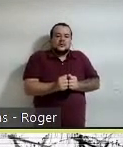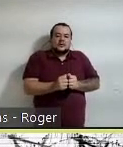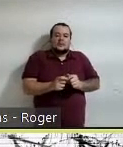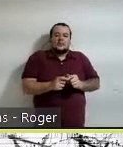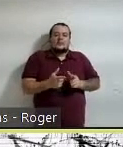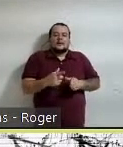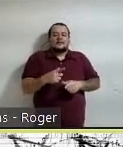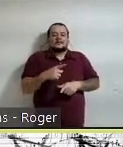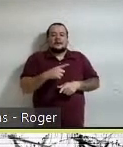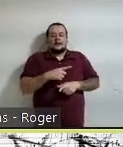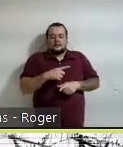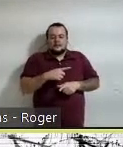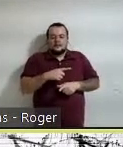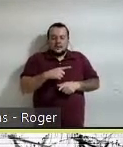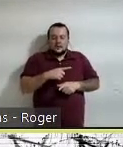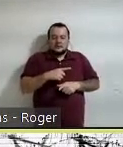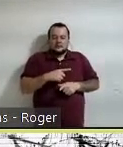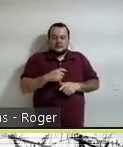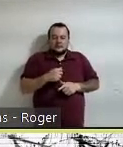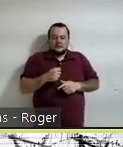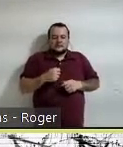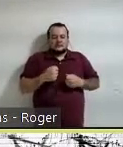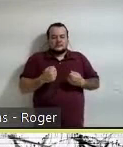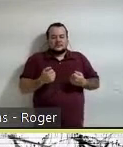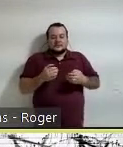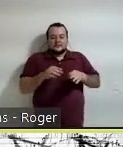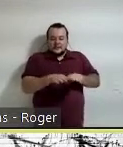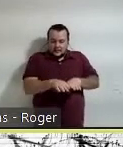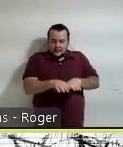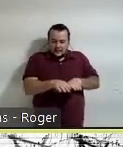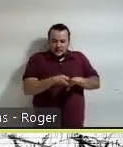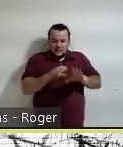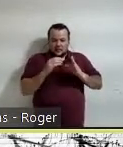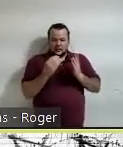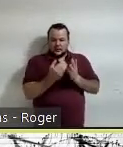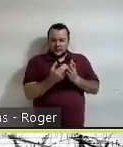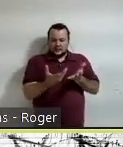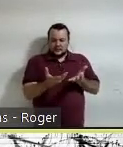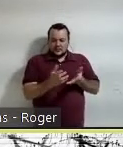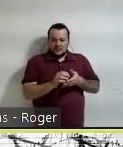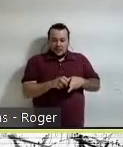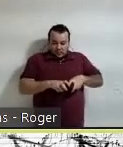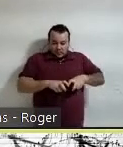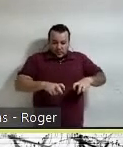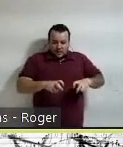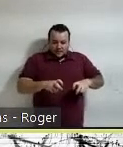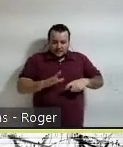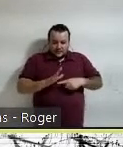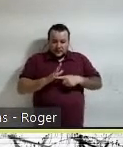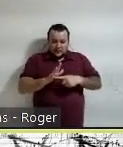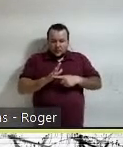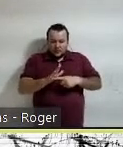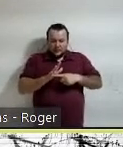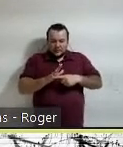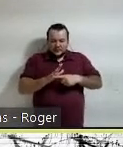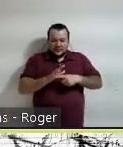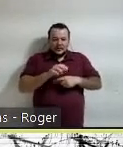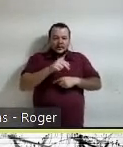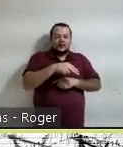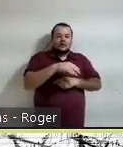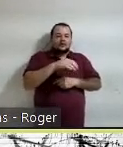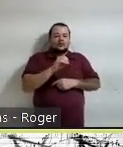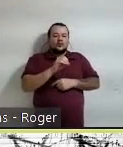tenho essa missão de concluir a mesa de encerramento. E para a mesa de encerramento eu trouxe o título No Limiar, um